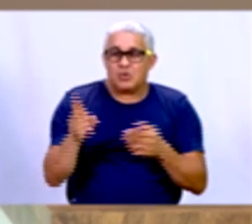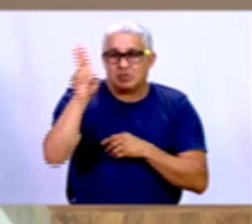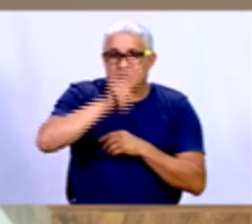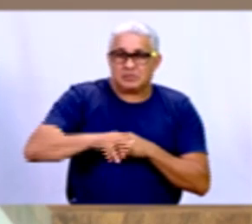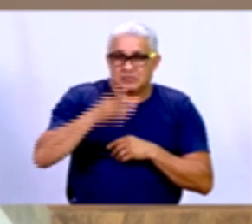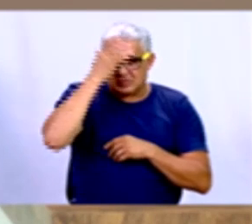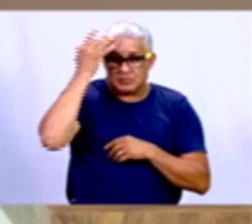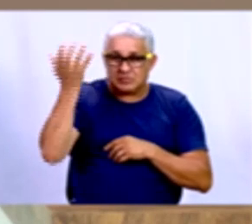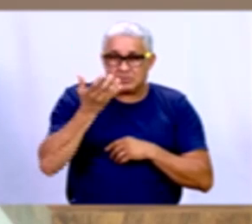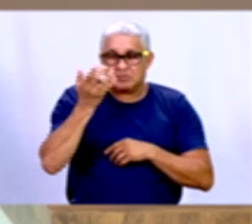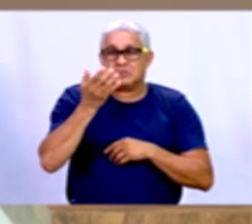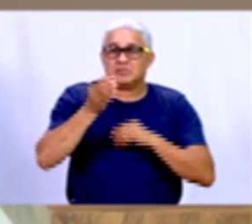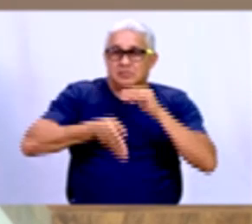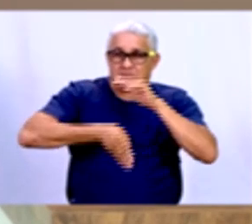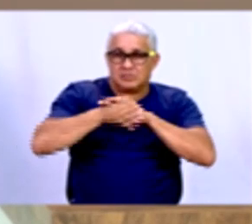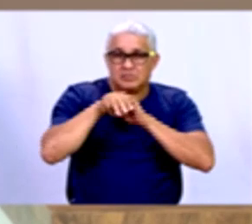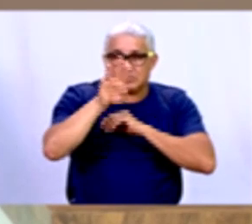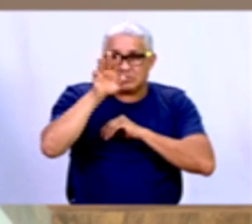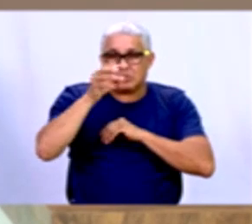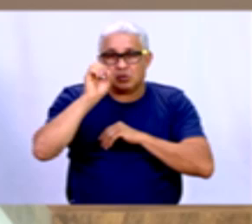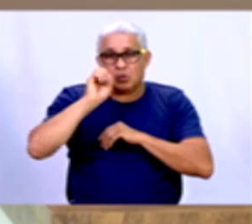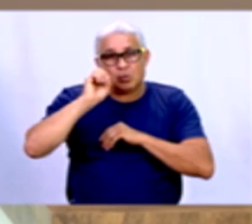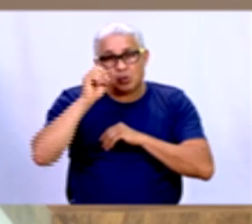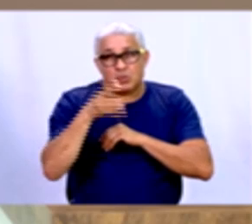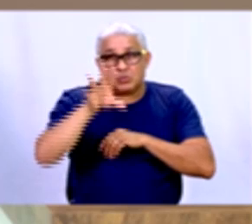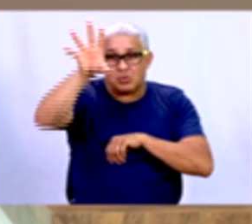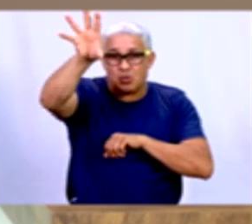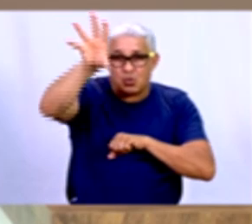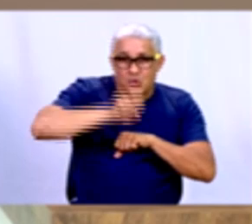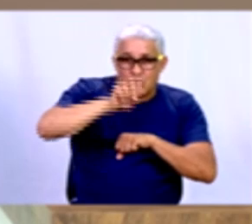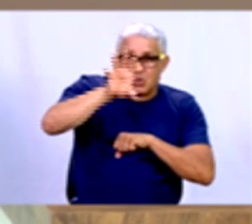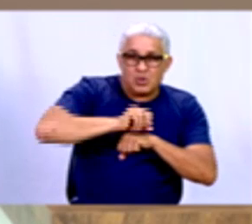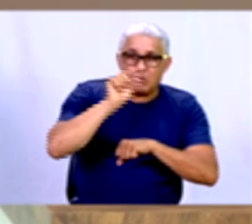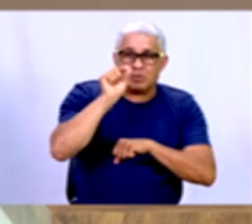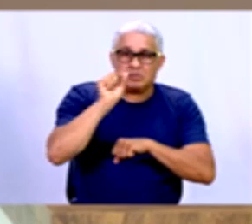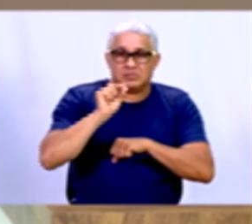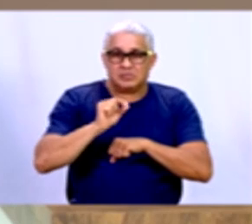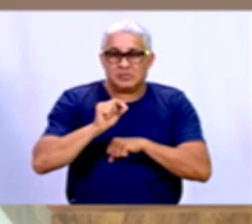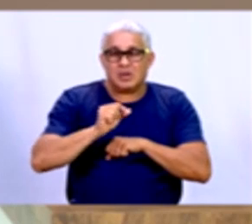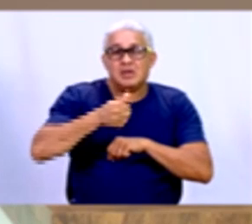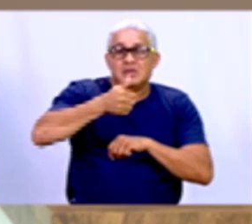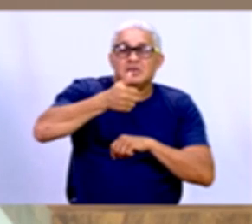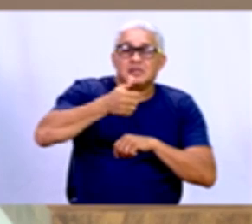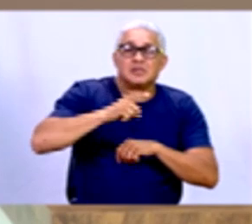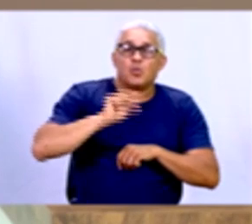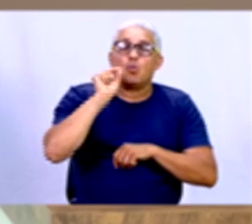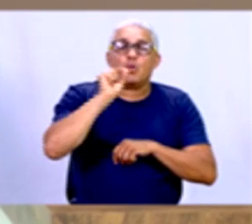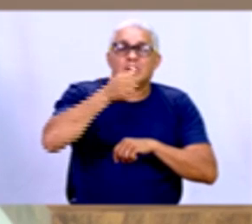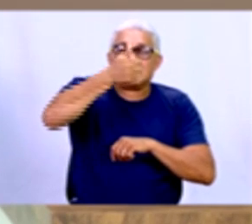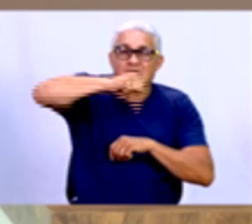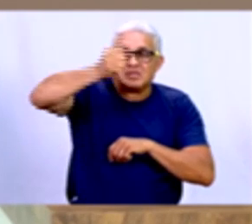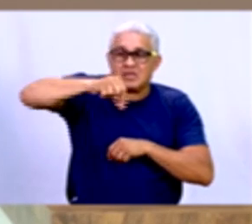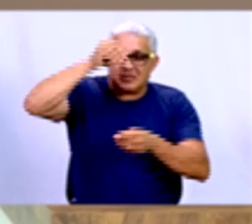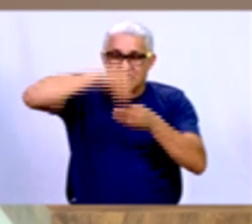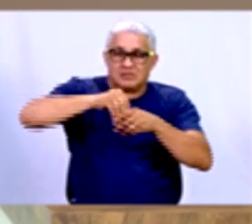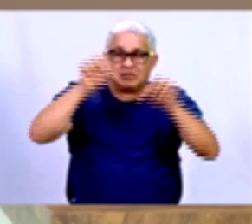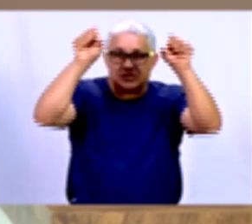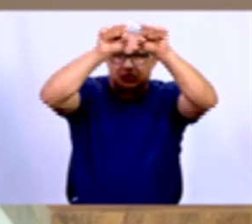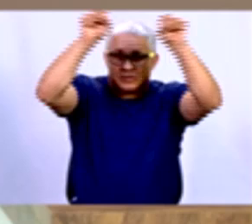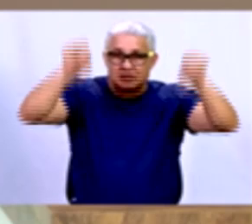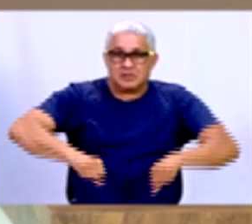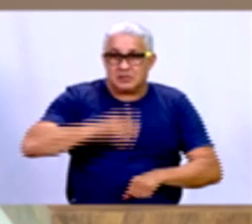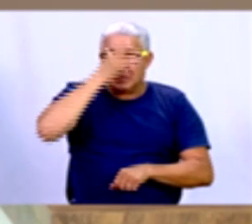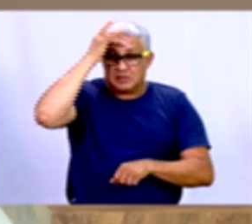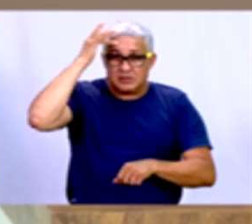acessar um sistema ou baixar um aplicativo, vão logo ver qual é a avaliação que tem a respeito daquele sistema, justamente pessoas que